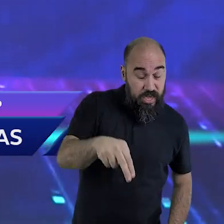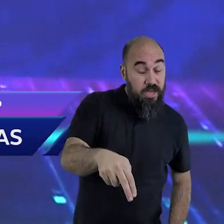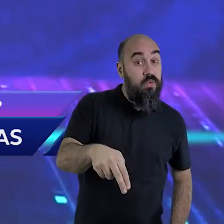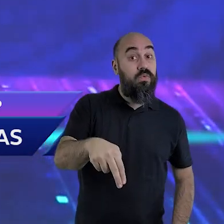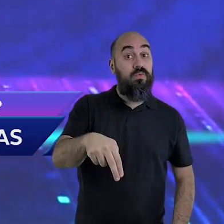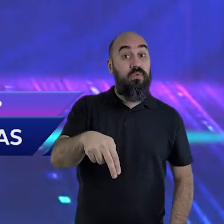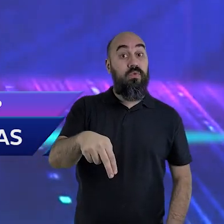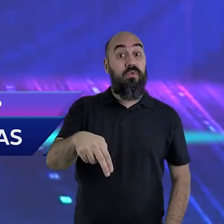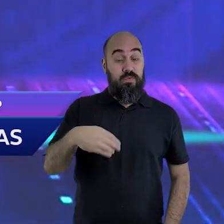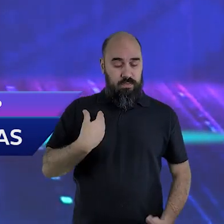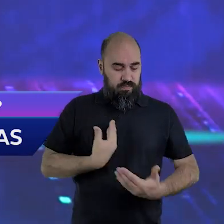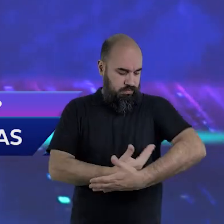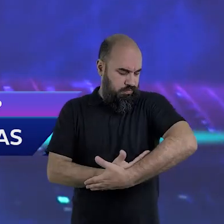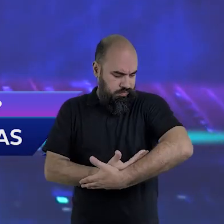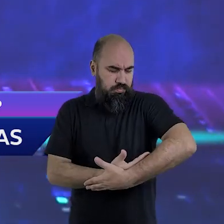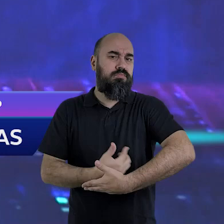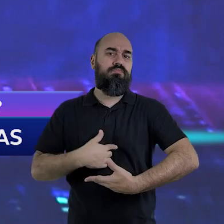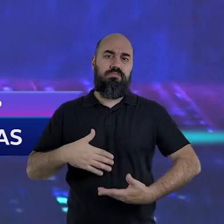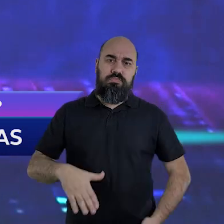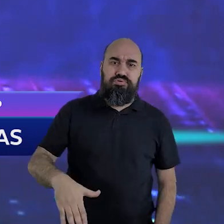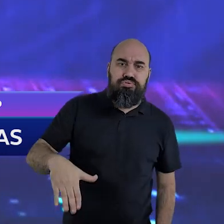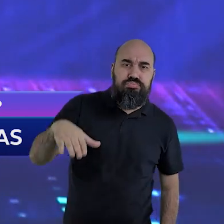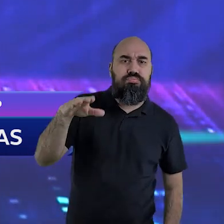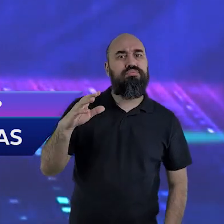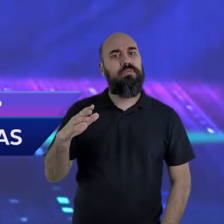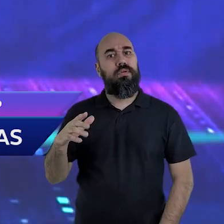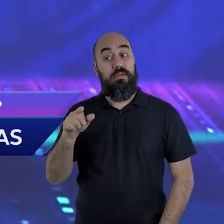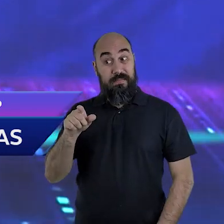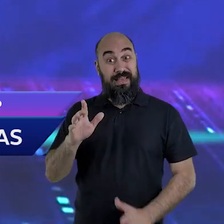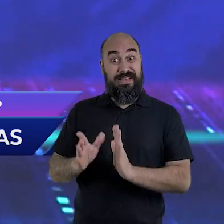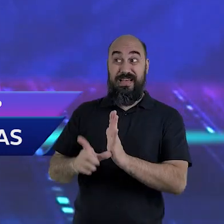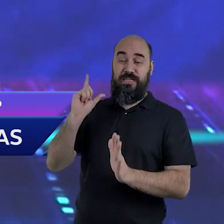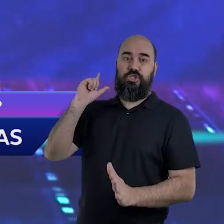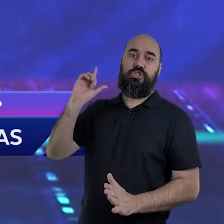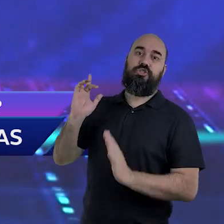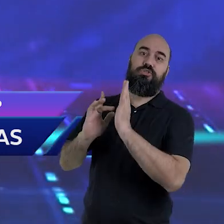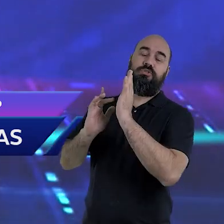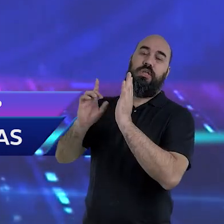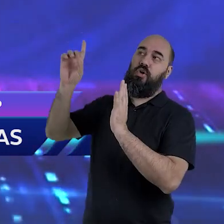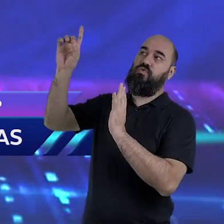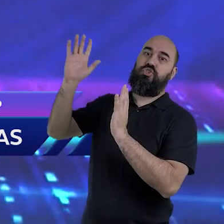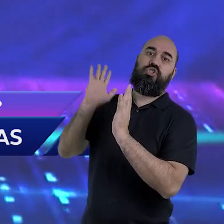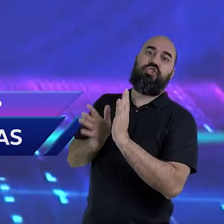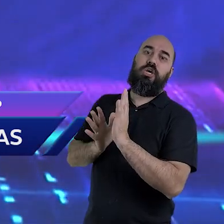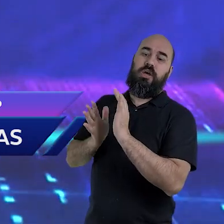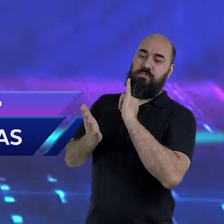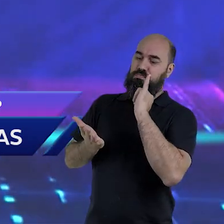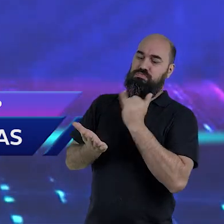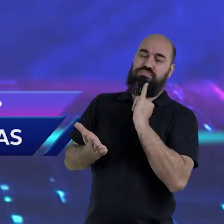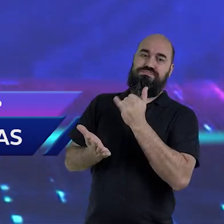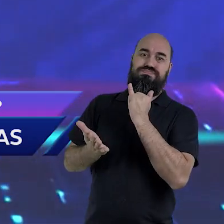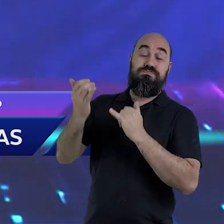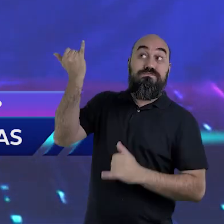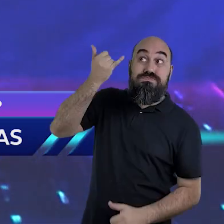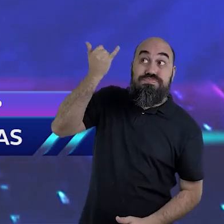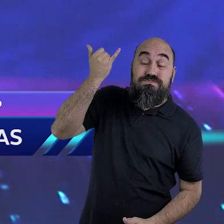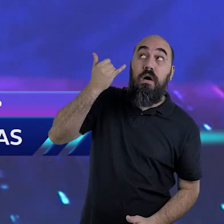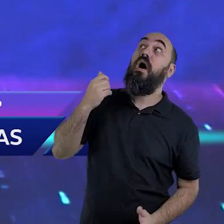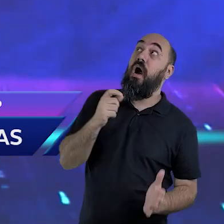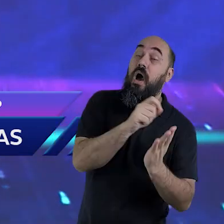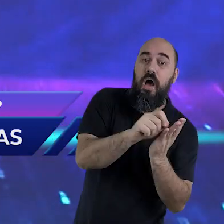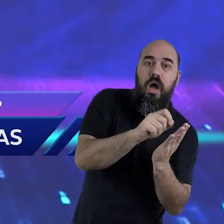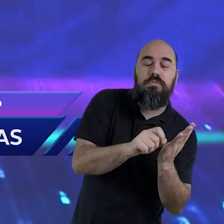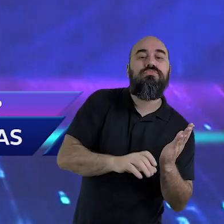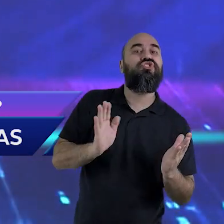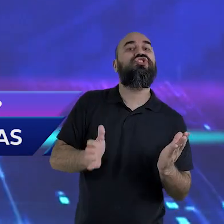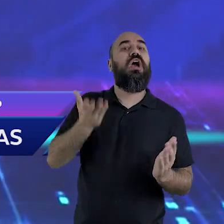sua encarnação, Deus antecipou o que aconteceria com ele. Como ele nasceria, onde ele nasceria, tudo o